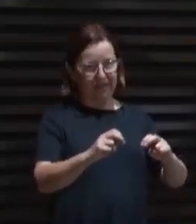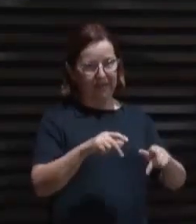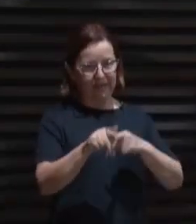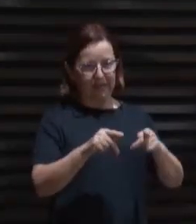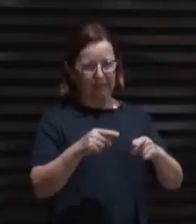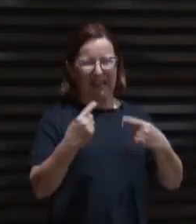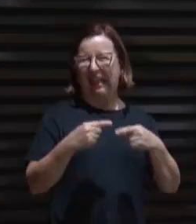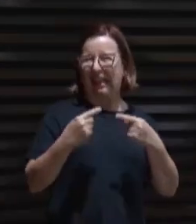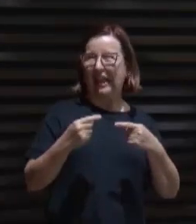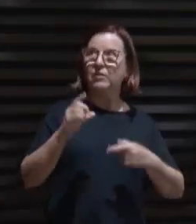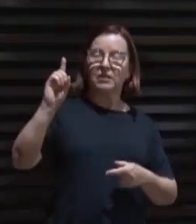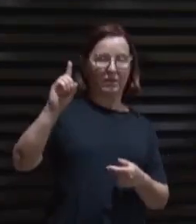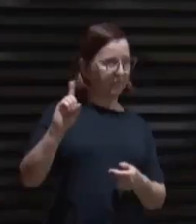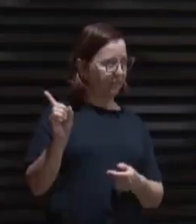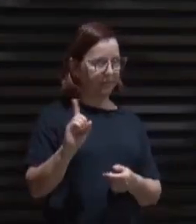Pedro.